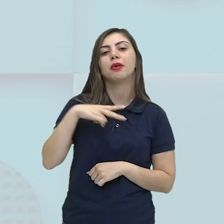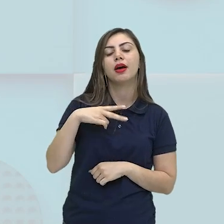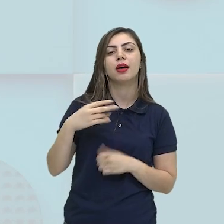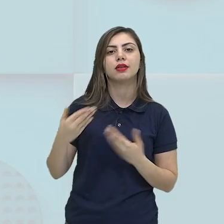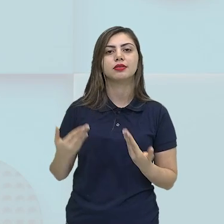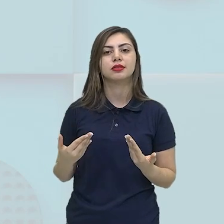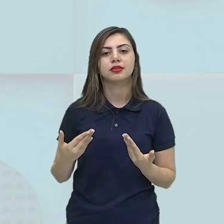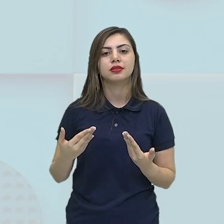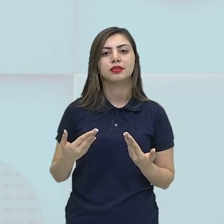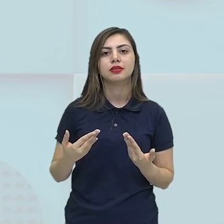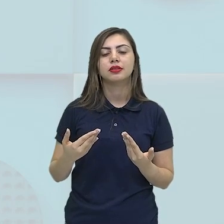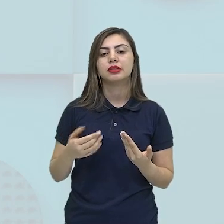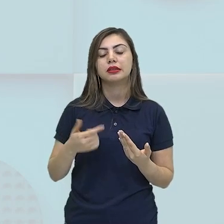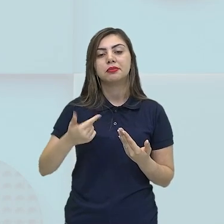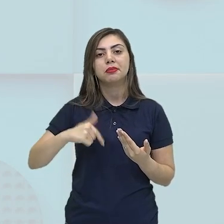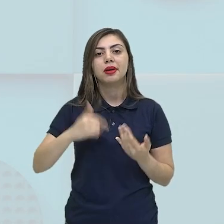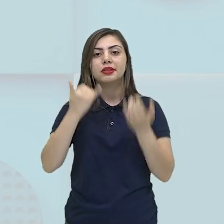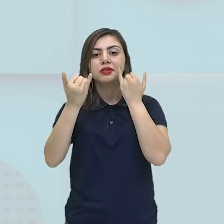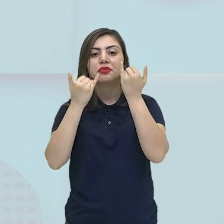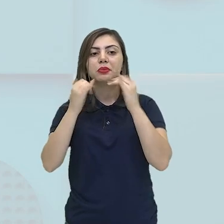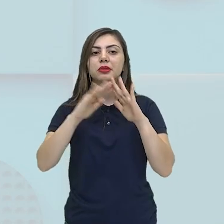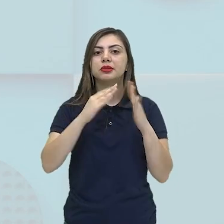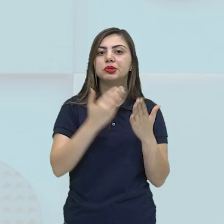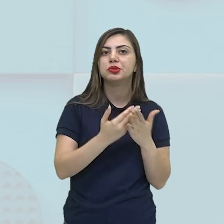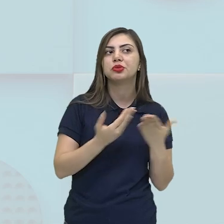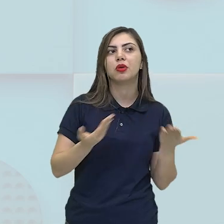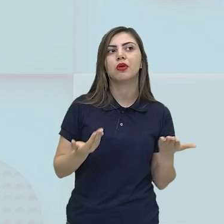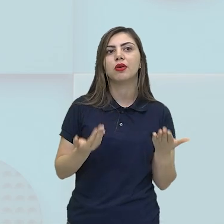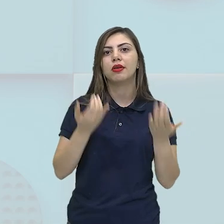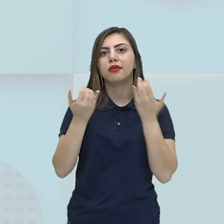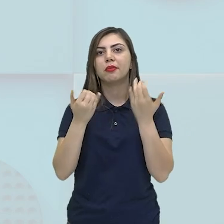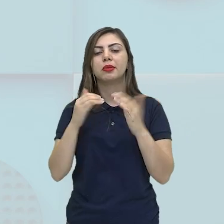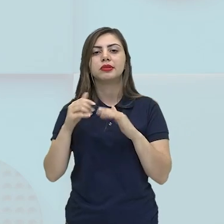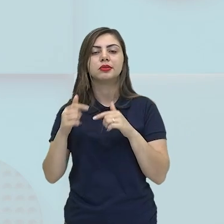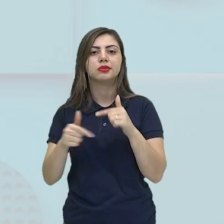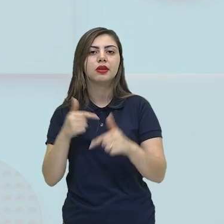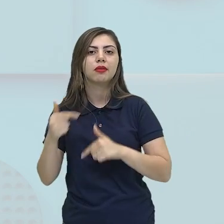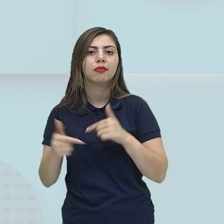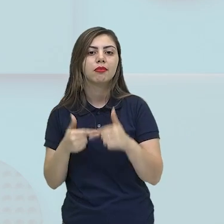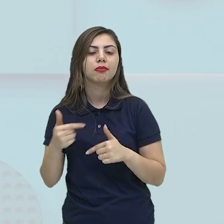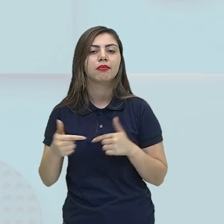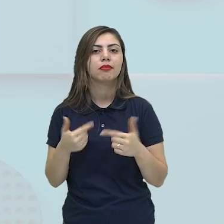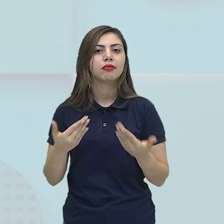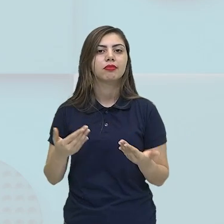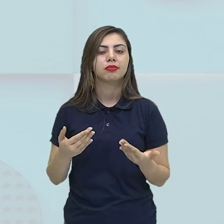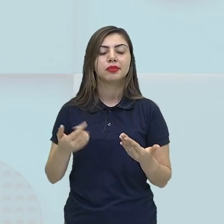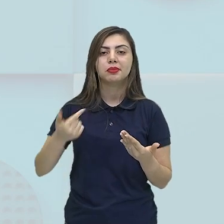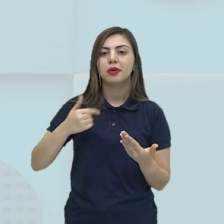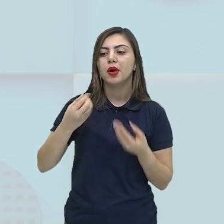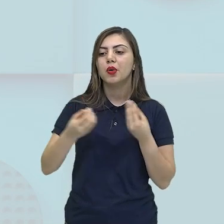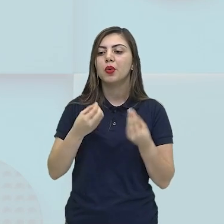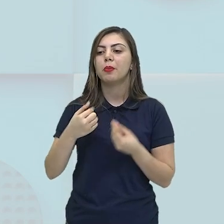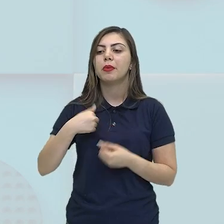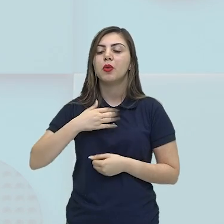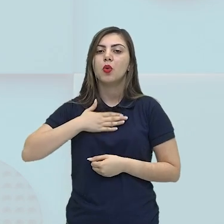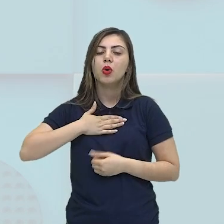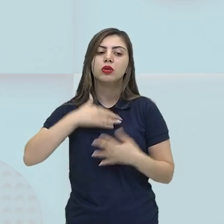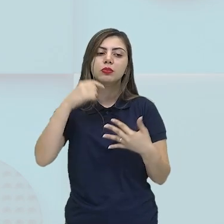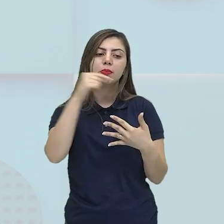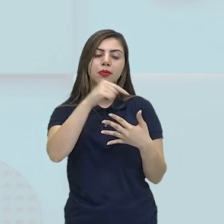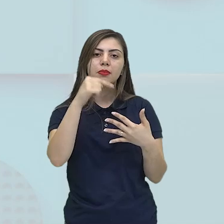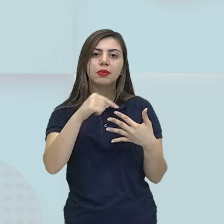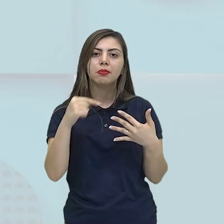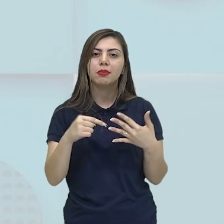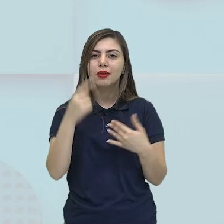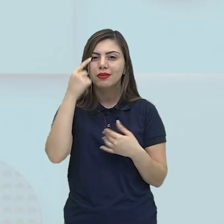contato, as informações escolares, de trabalho, né? Vimos como nós falamos das nossas preferências, colocamos